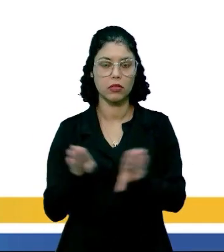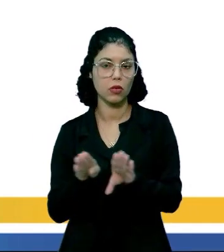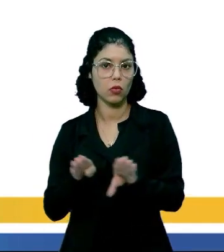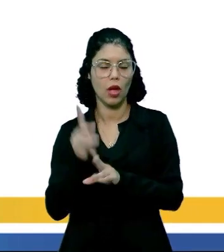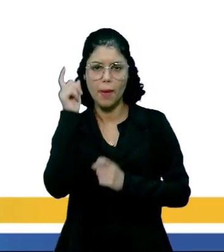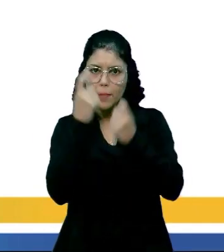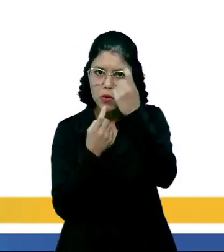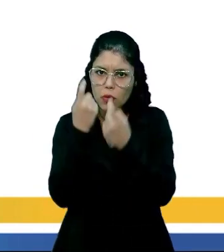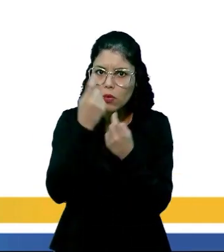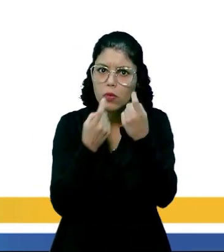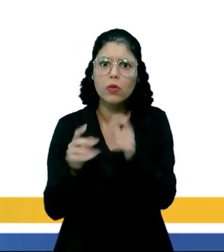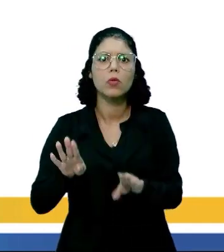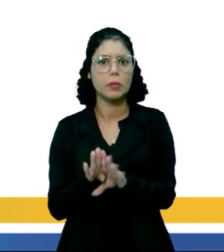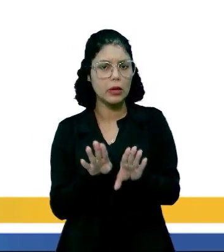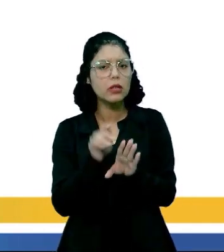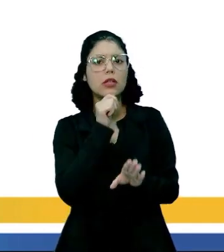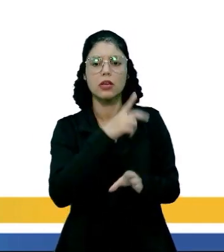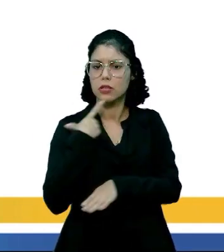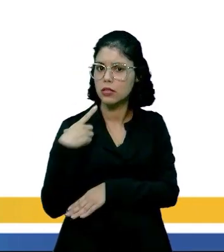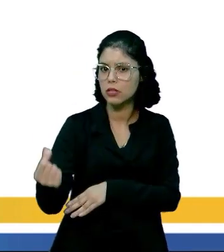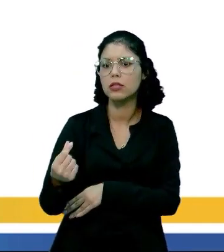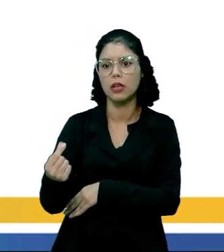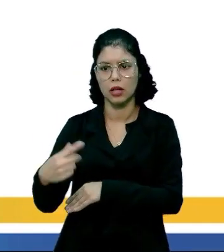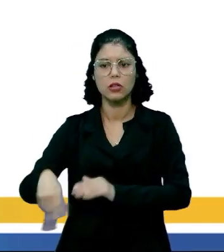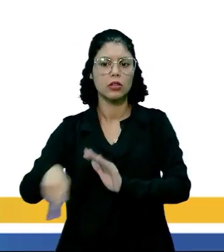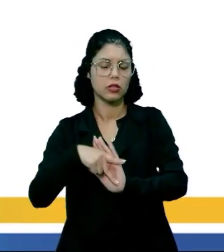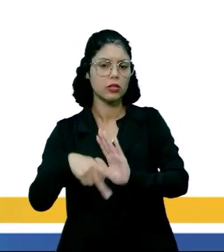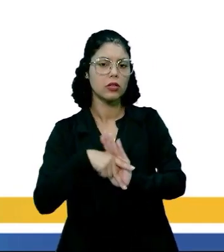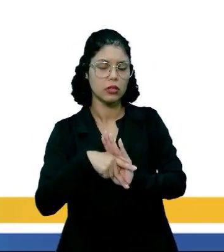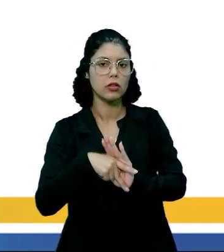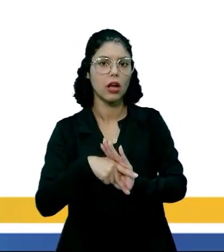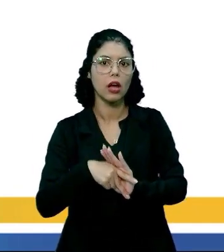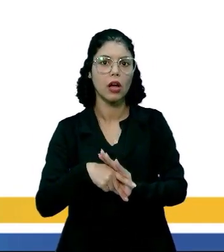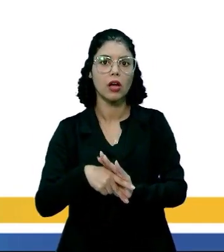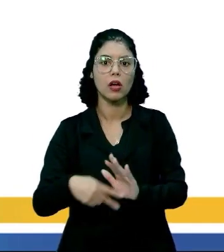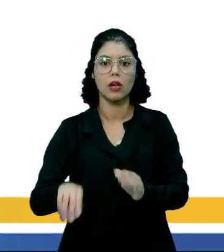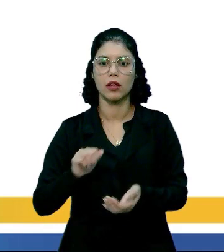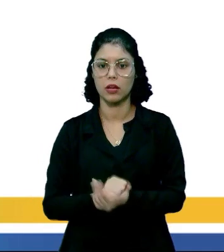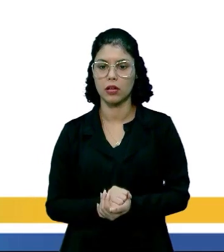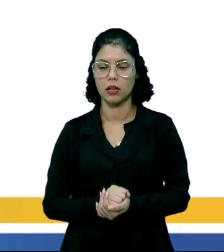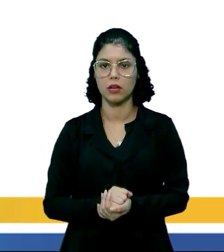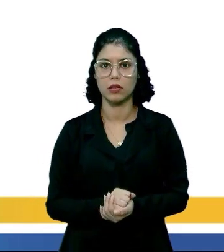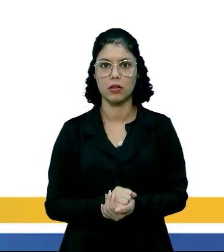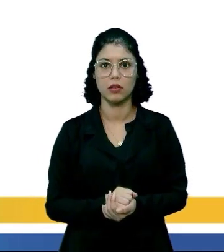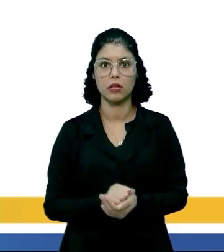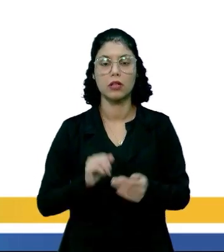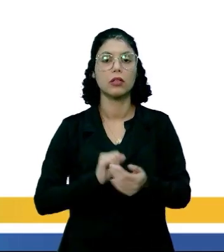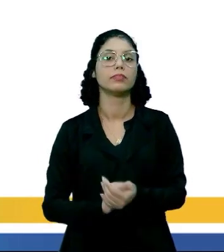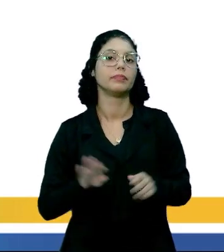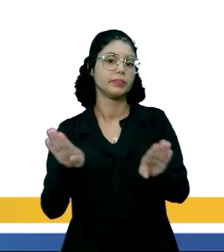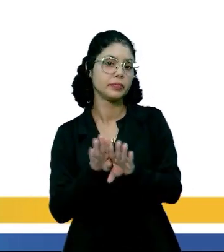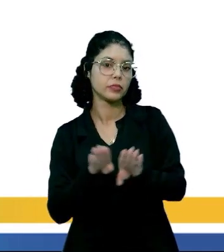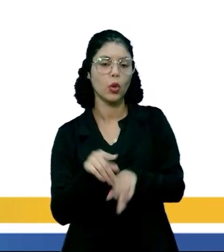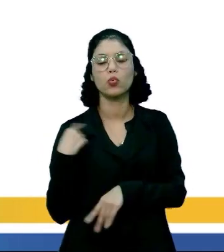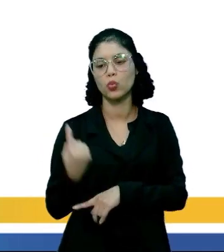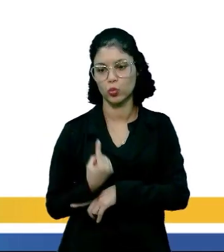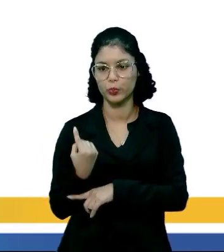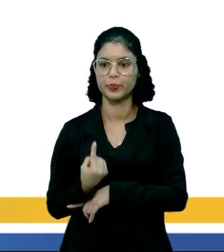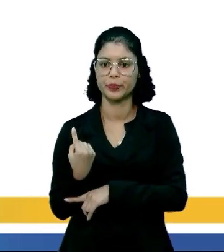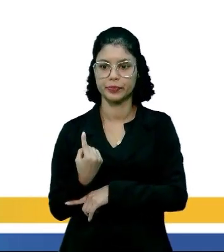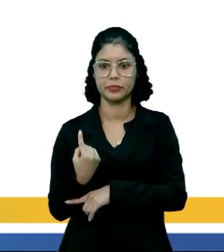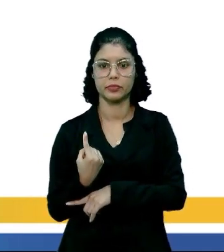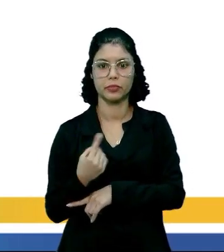o preocupa ou que sai aí do seu estado, a sua solidão e o